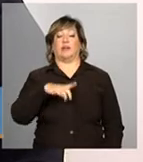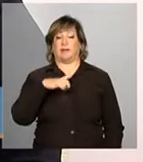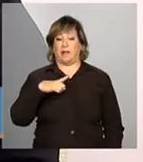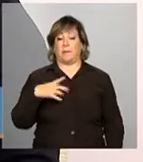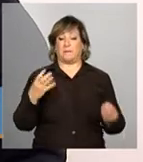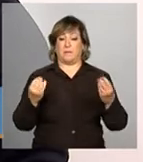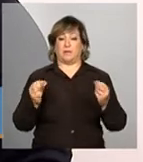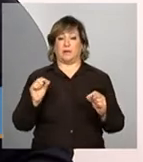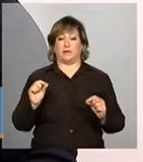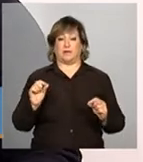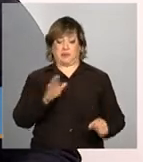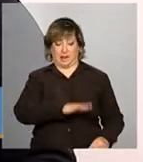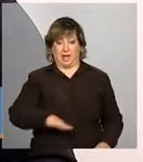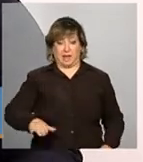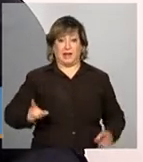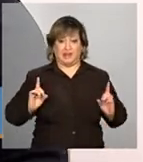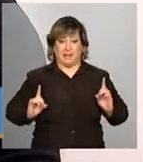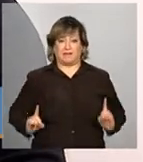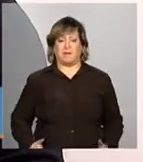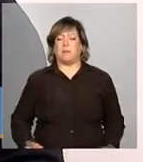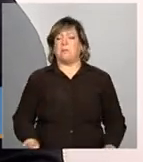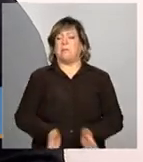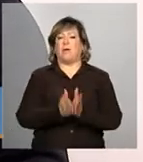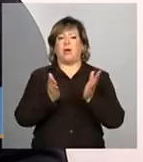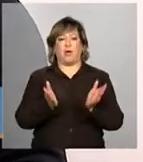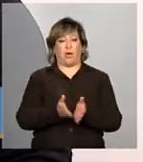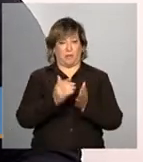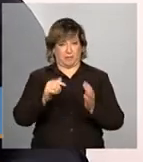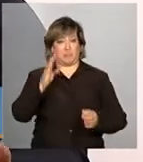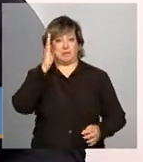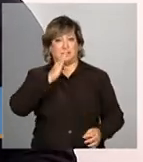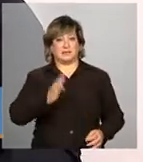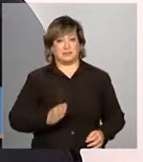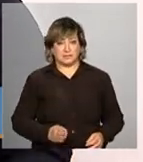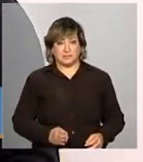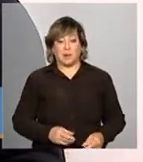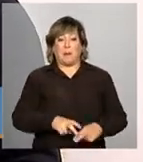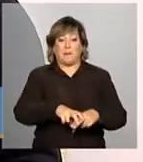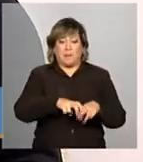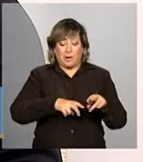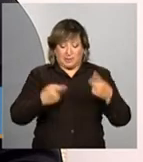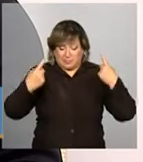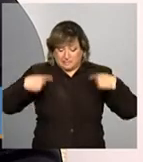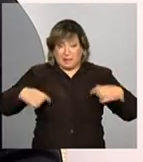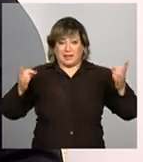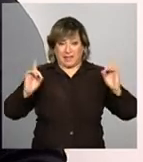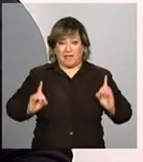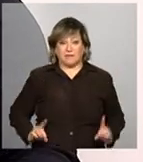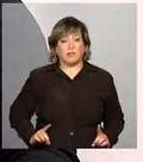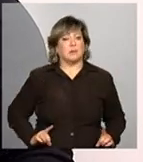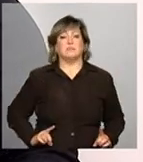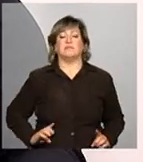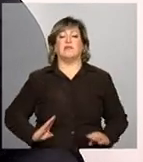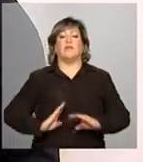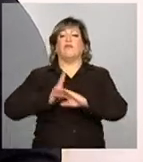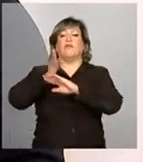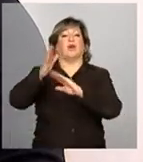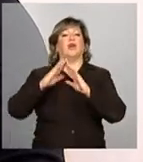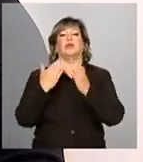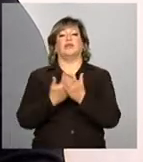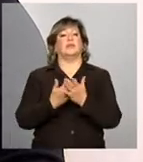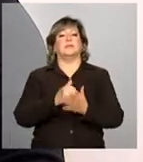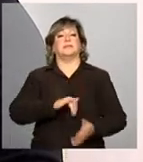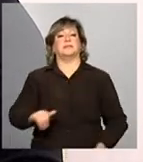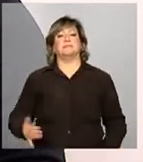crianças com deficiência pobres no Brasil que pelo fato de serem deficientes não estão frequentando